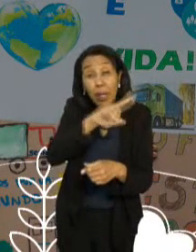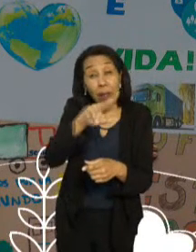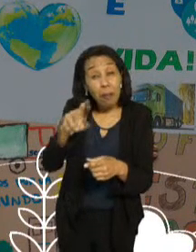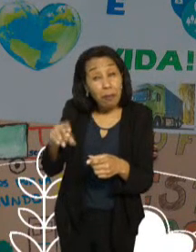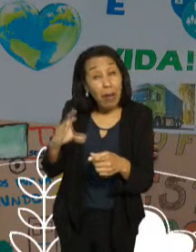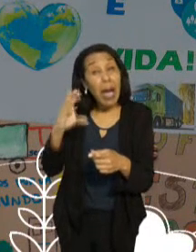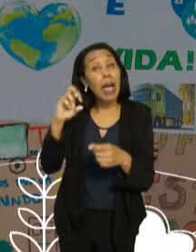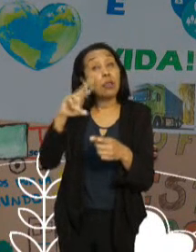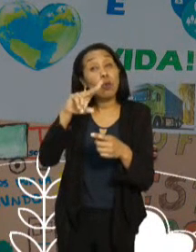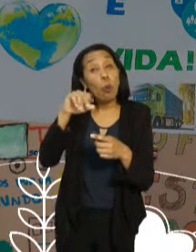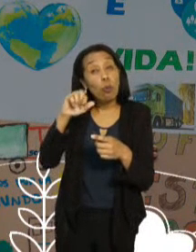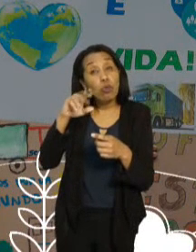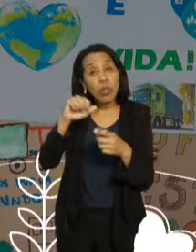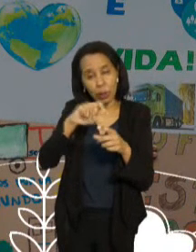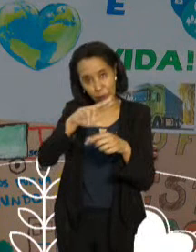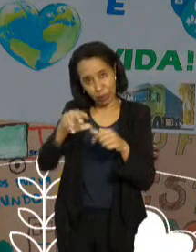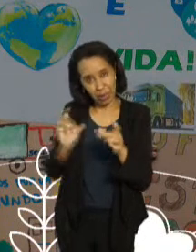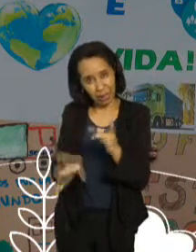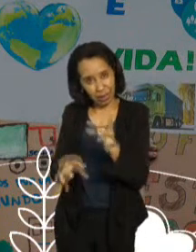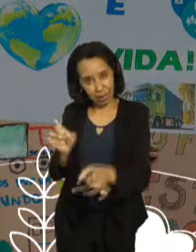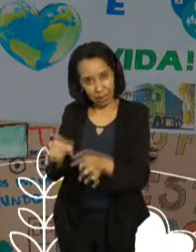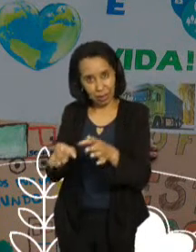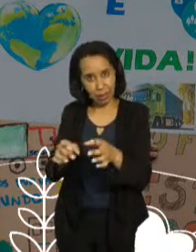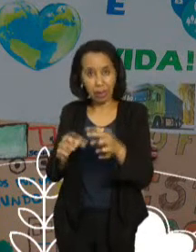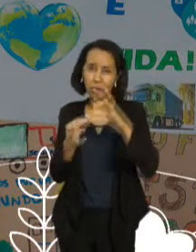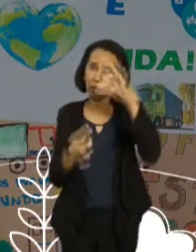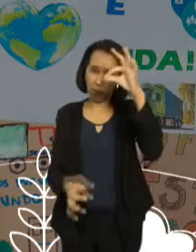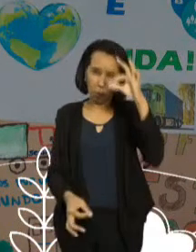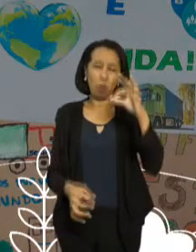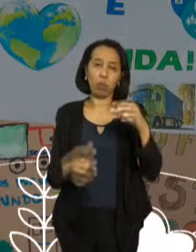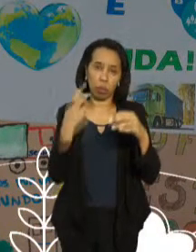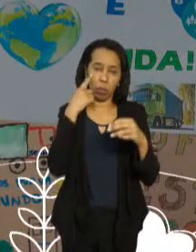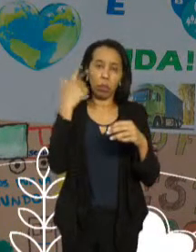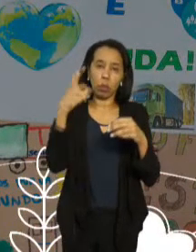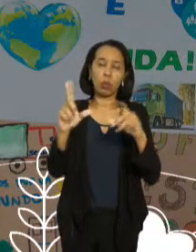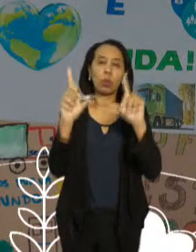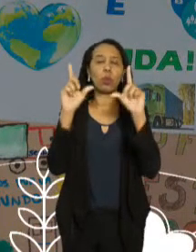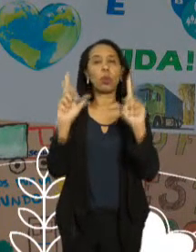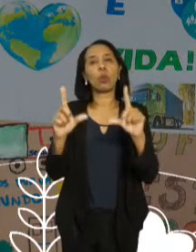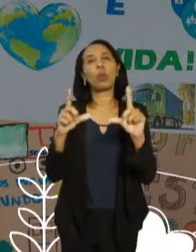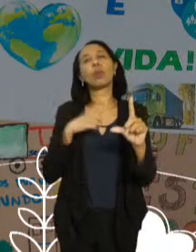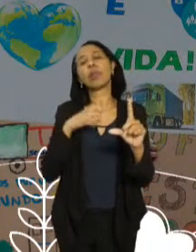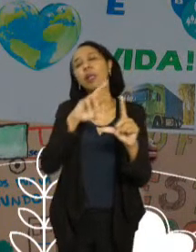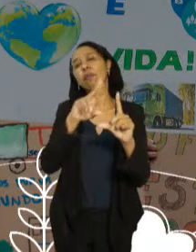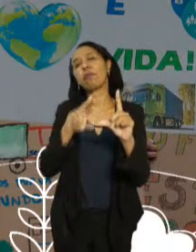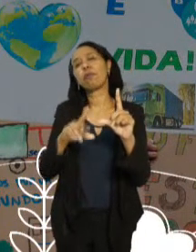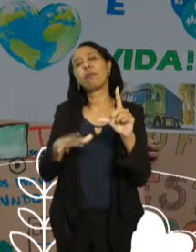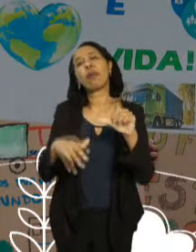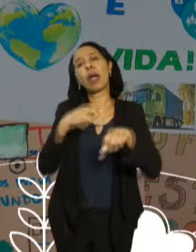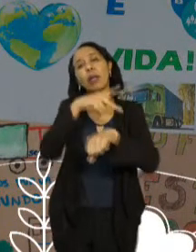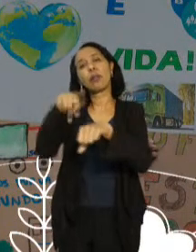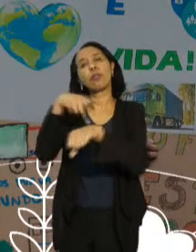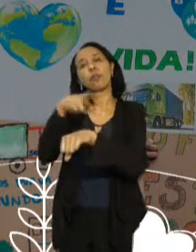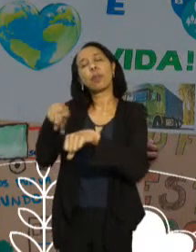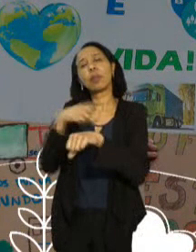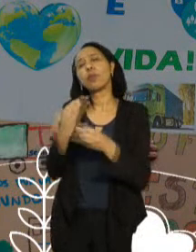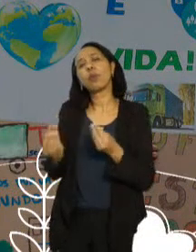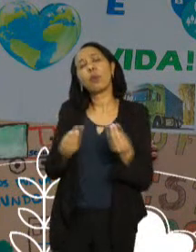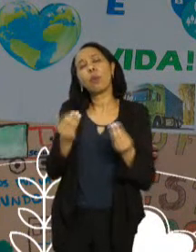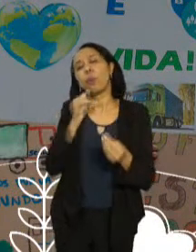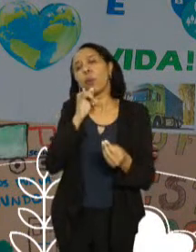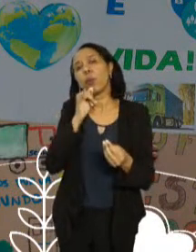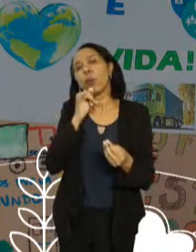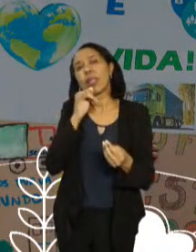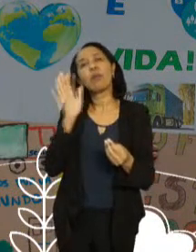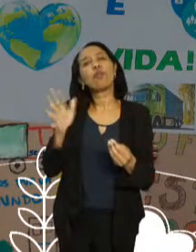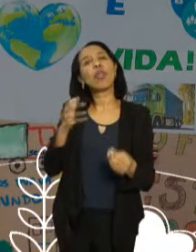de resíduos. Esse foi um trabalho longo, pode passar o próximo, inclusive com visitas a outros países, como nós fizemos, por exemplo,